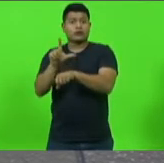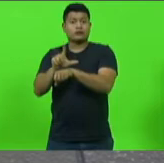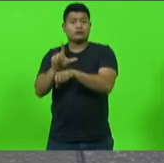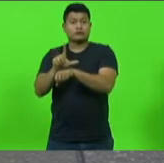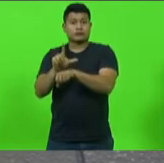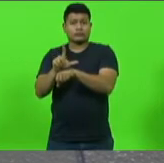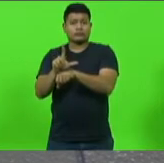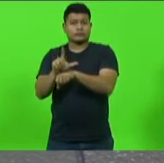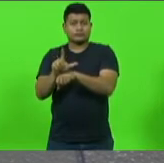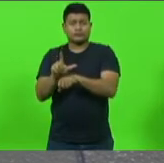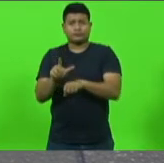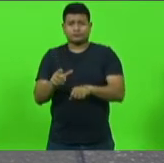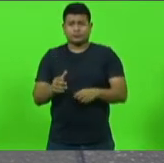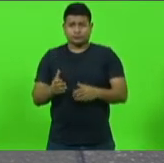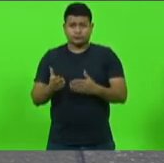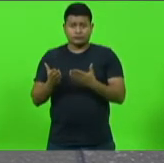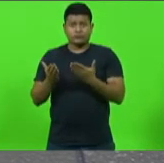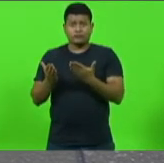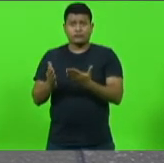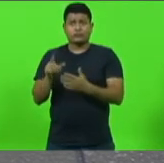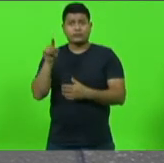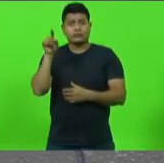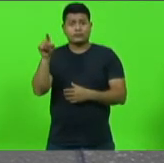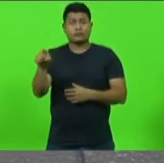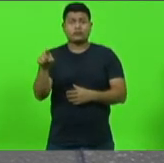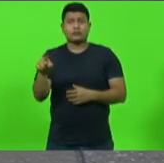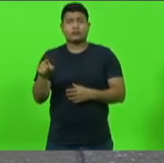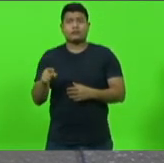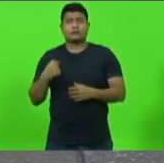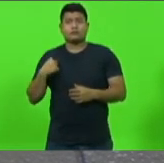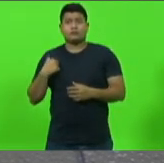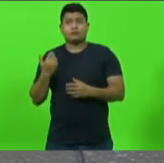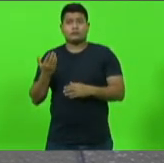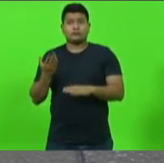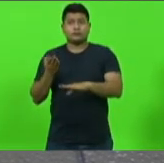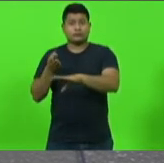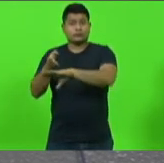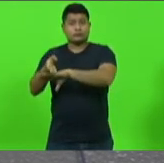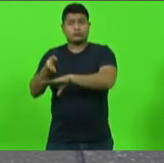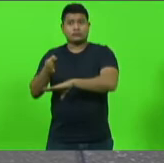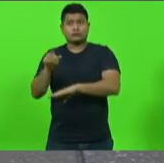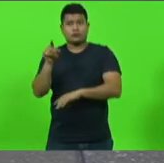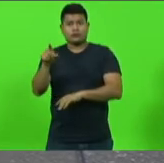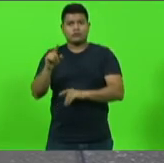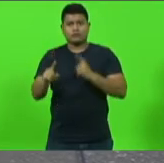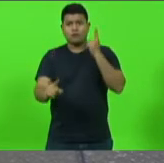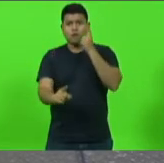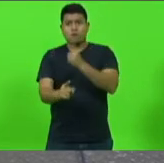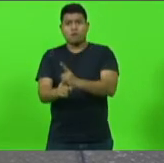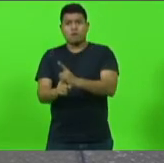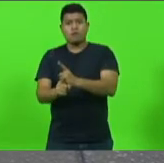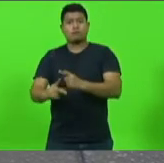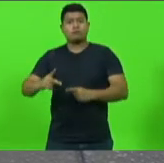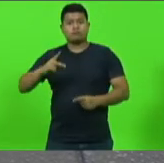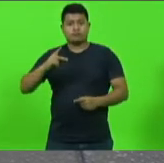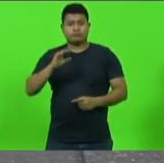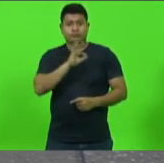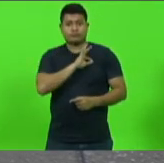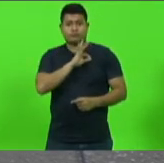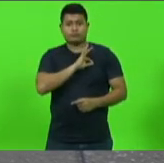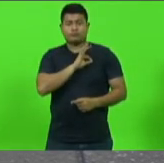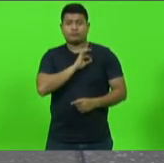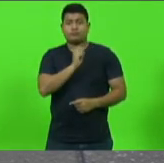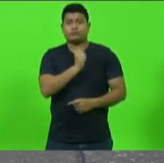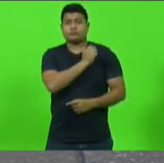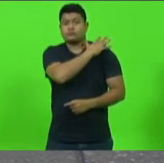pois estiveram lá buscando, eu não estava para me encontrar com a polícia militar, estava